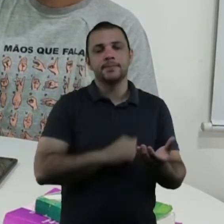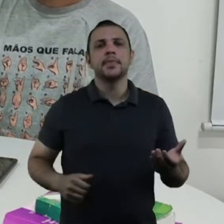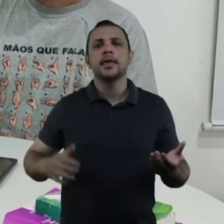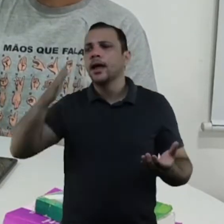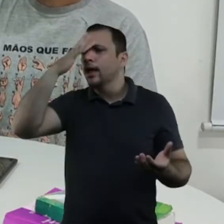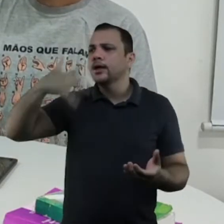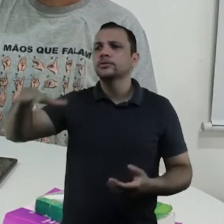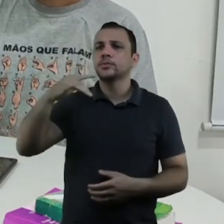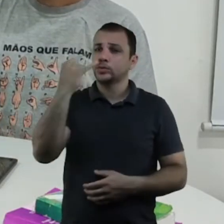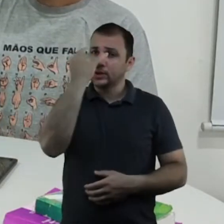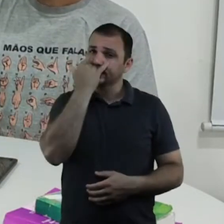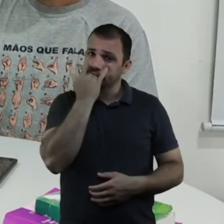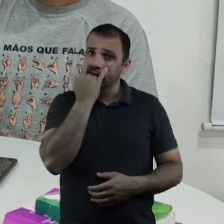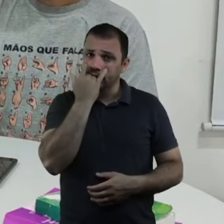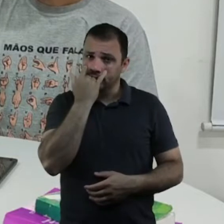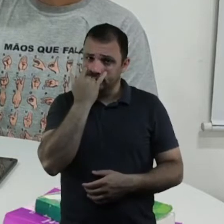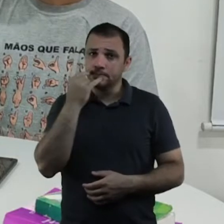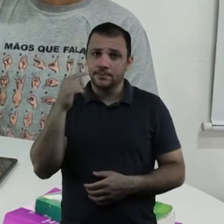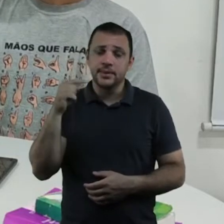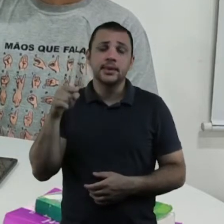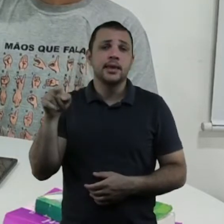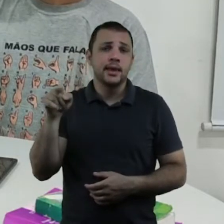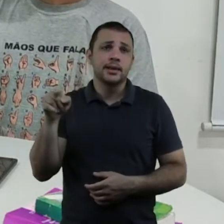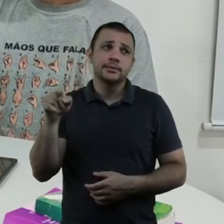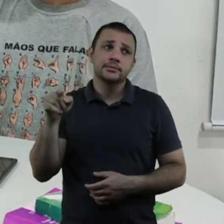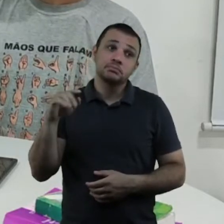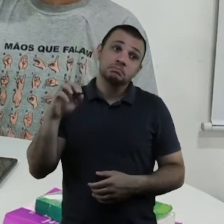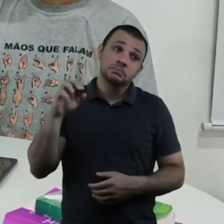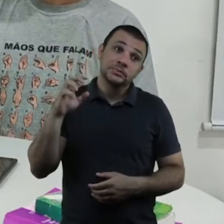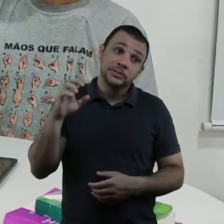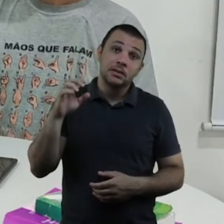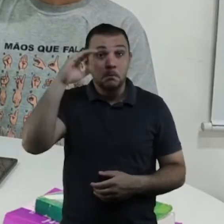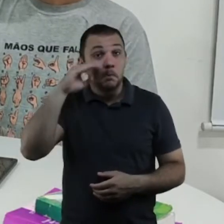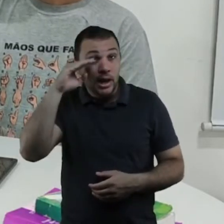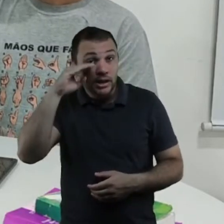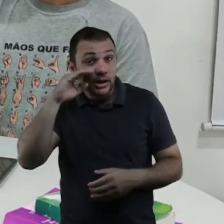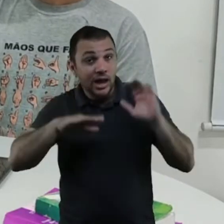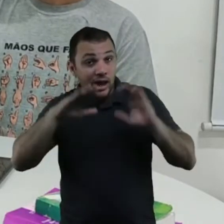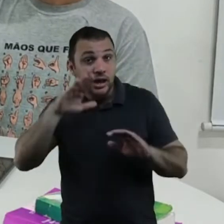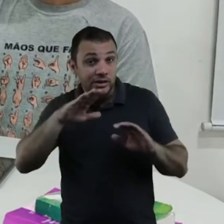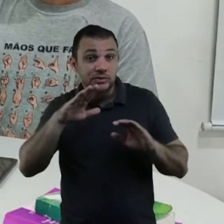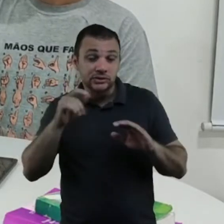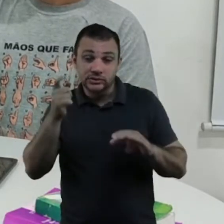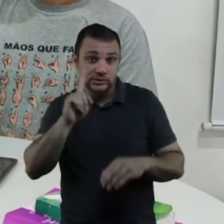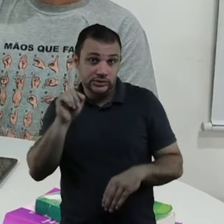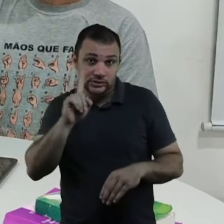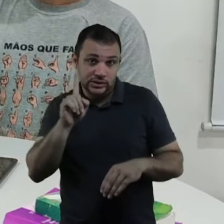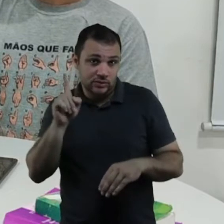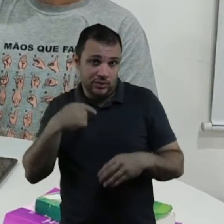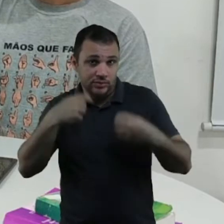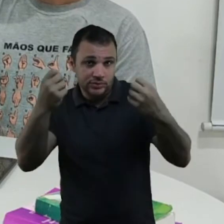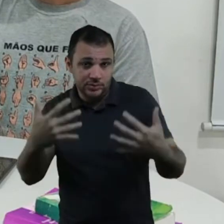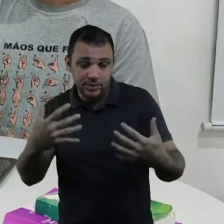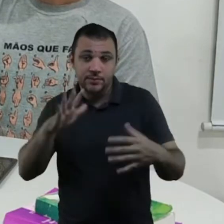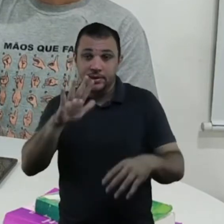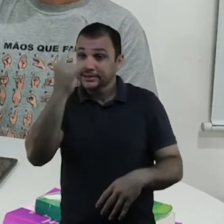As pessoas que têm deficiência visual, elas, a não ser que elas tenham baixa visão, né, as pessoas cegas, como é